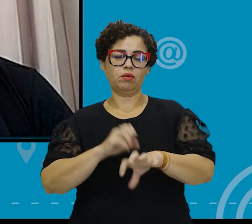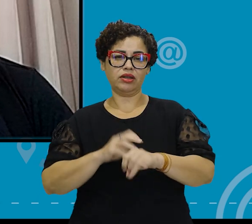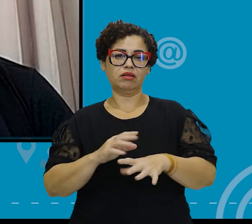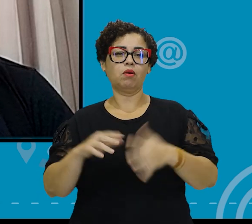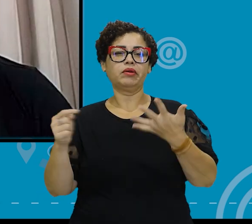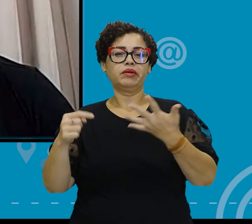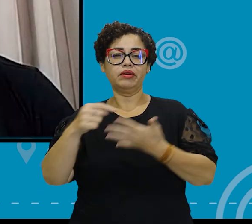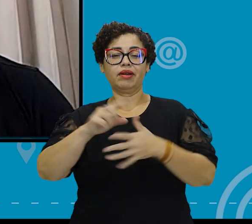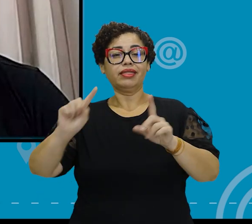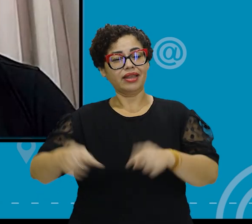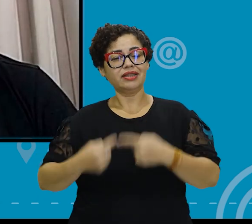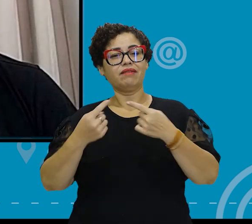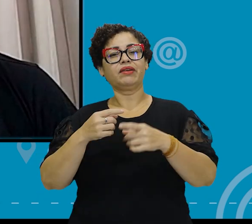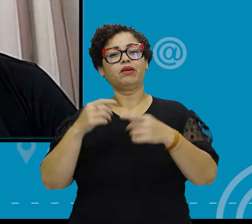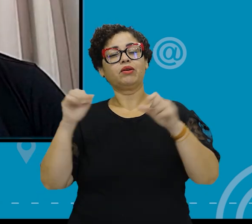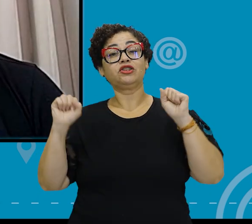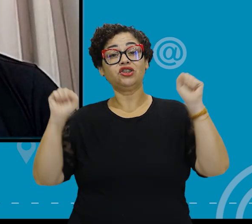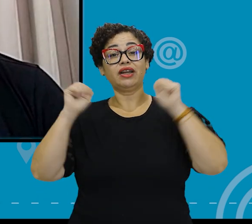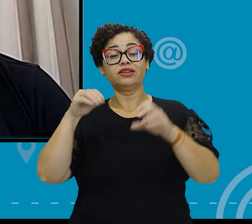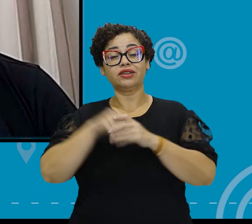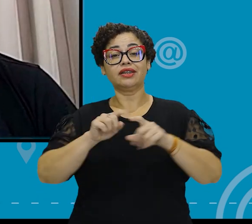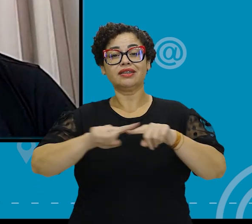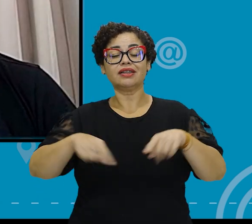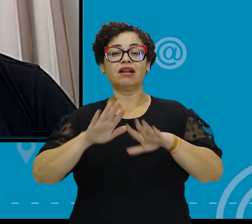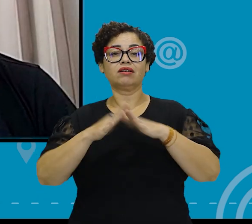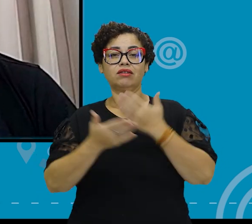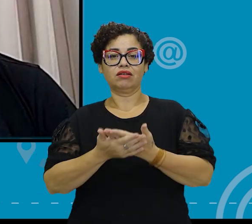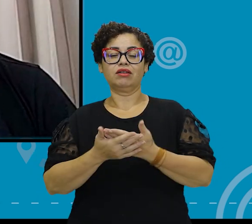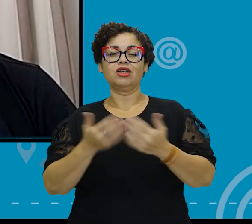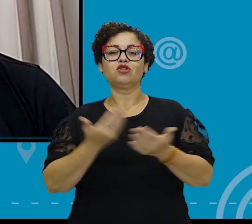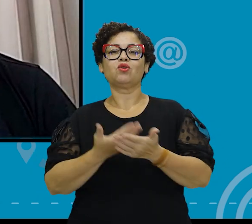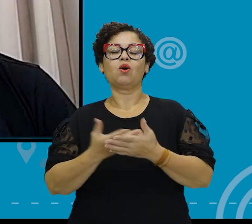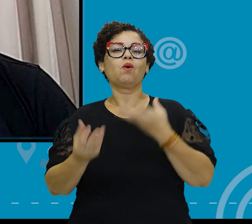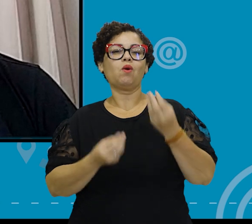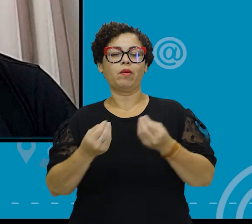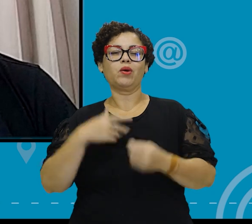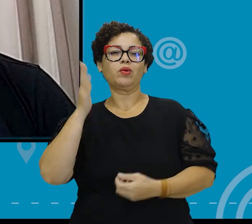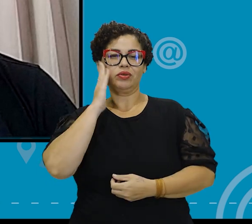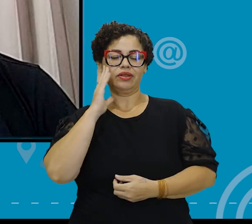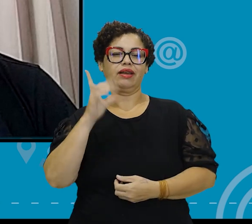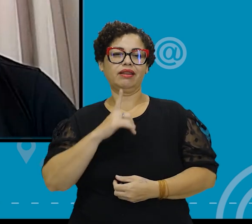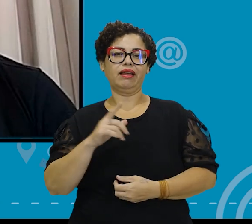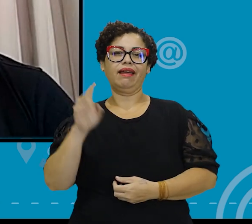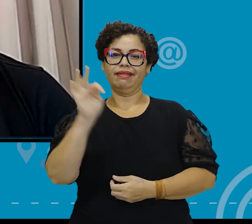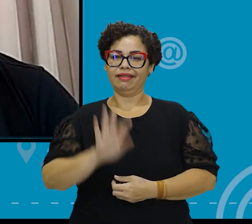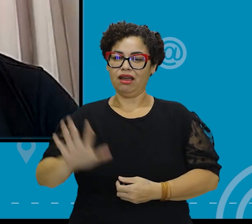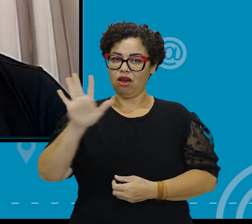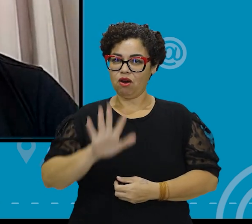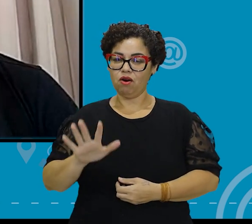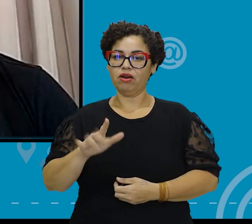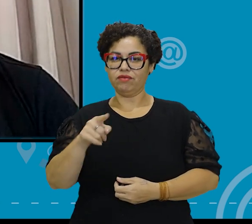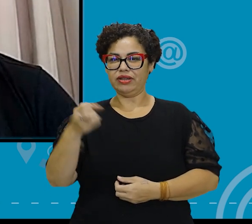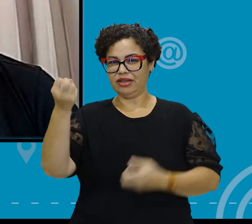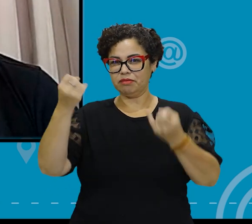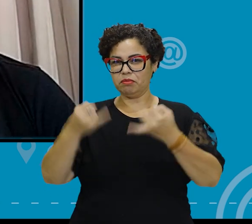os principais desafios para trabalhar a ginástica na sala de aula, na escola, digamos assim? Porque eu sei que existe uma parte teórica, porque isso que você